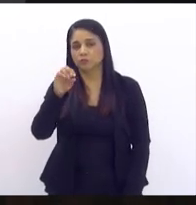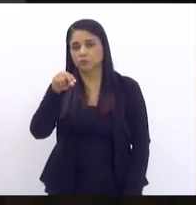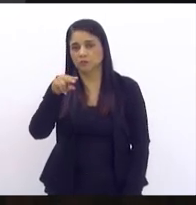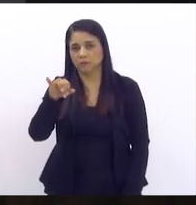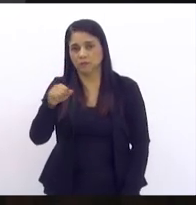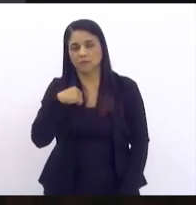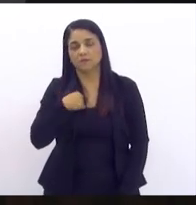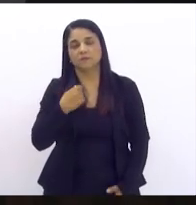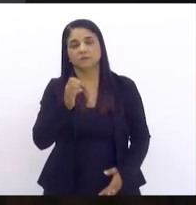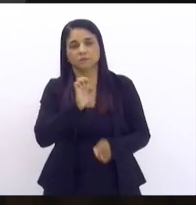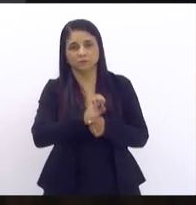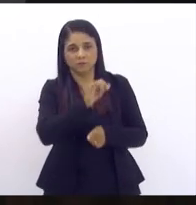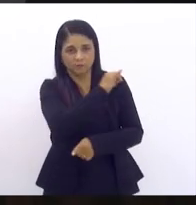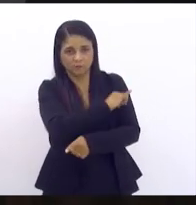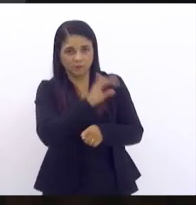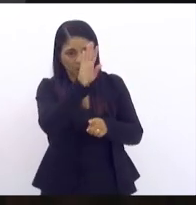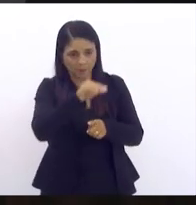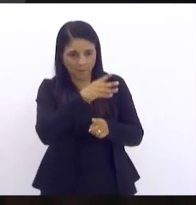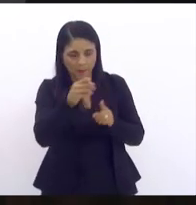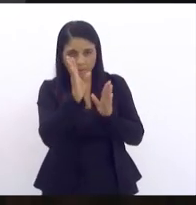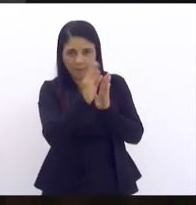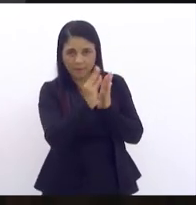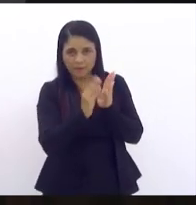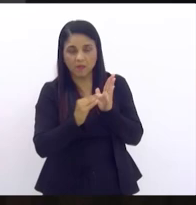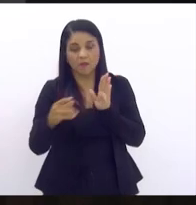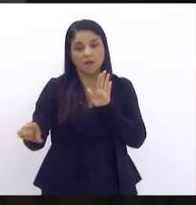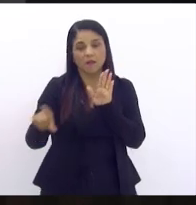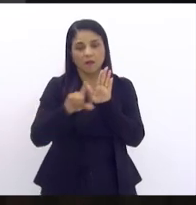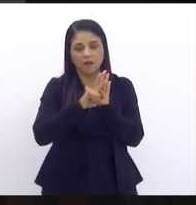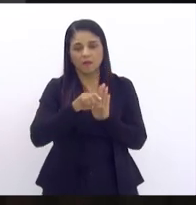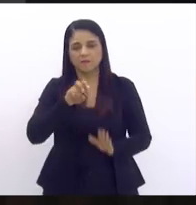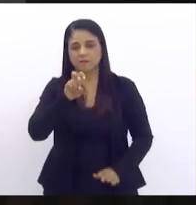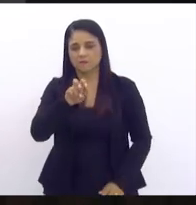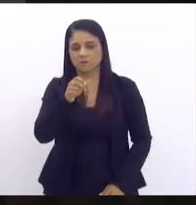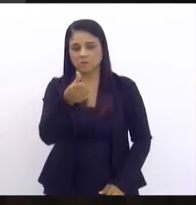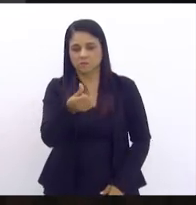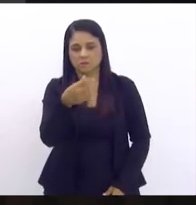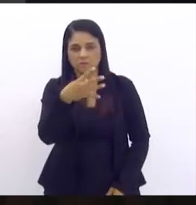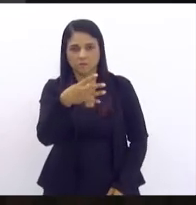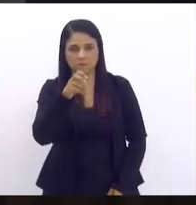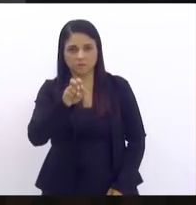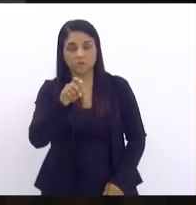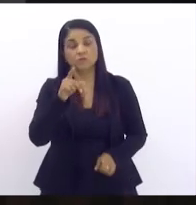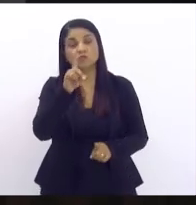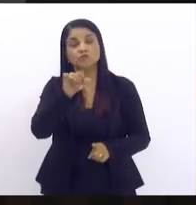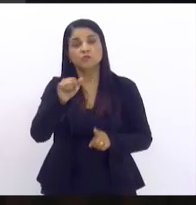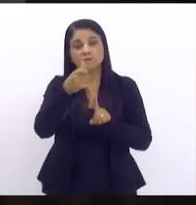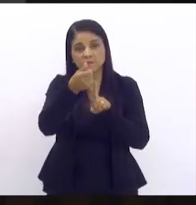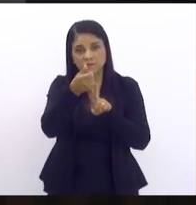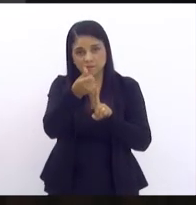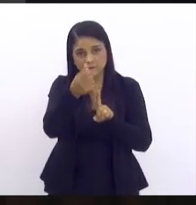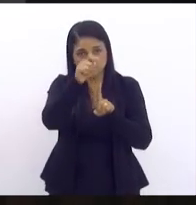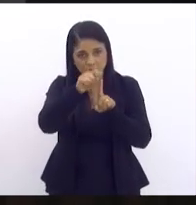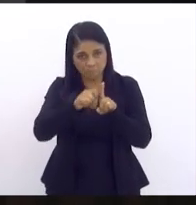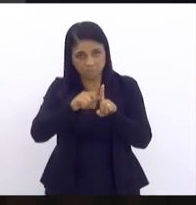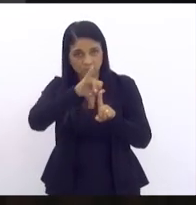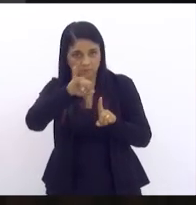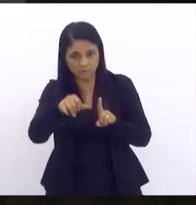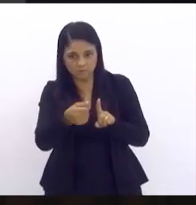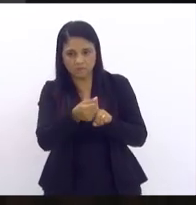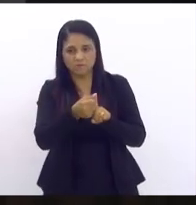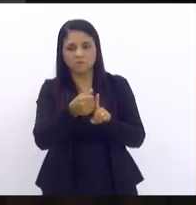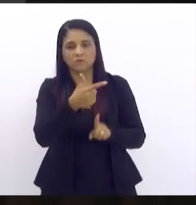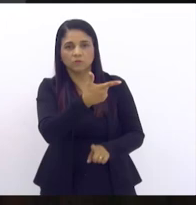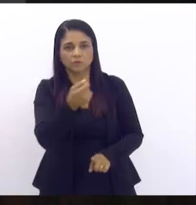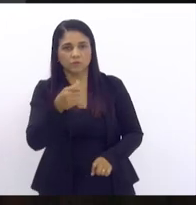Janeiro, consolidado pela lei número 5.645, de 6 de janeiro de 2010. Pareceres das comissões de Constituição